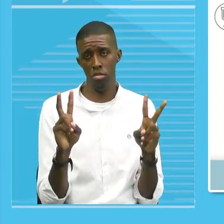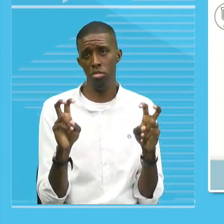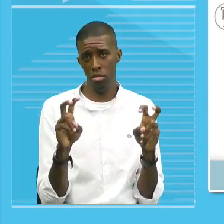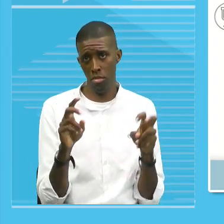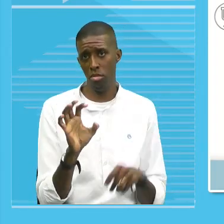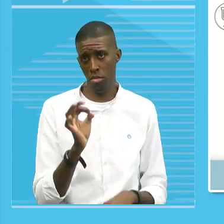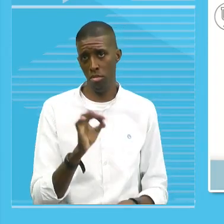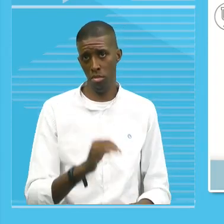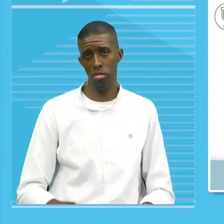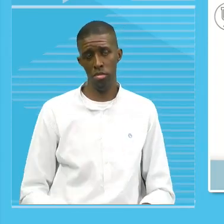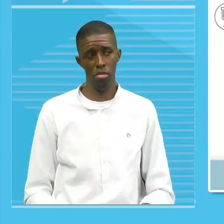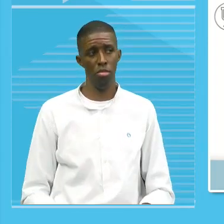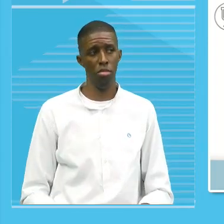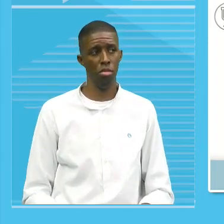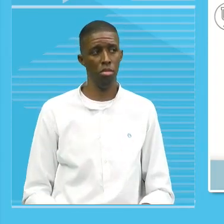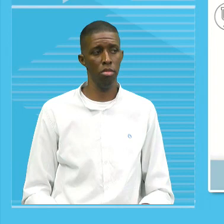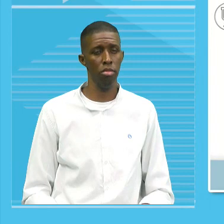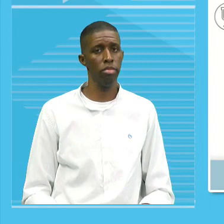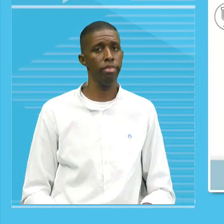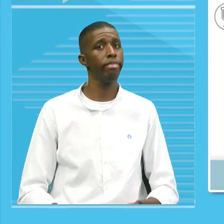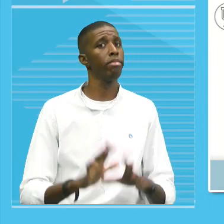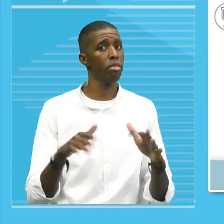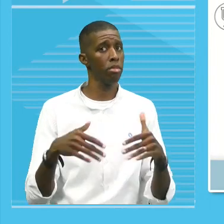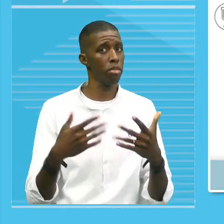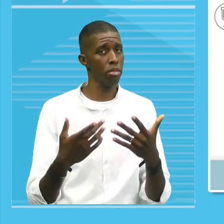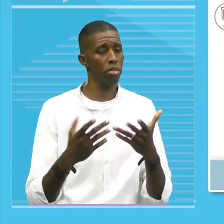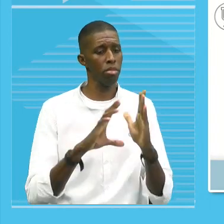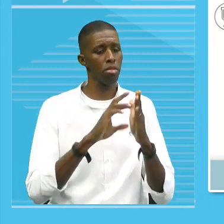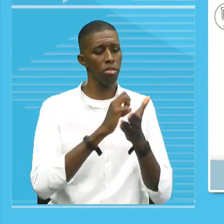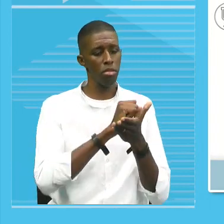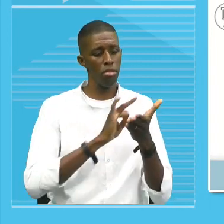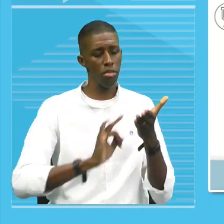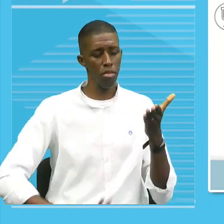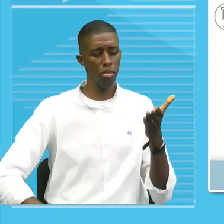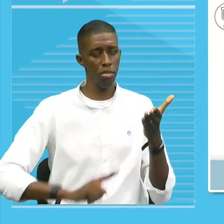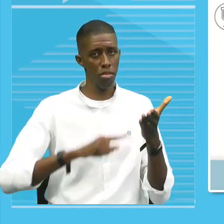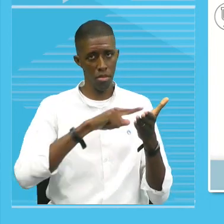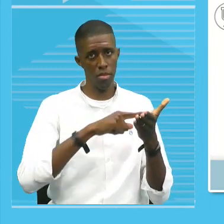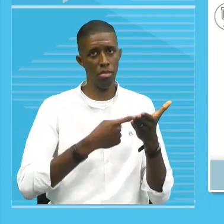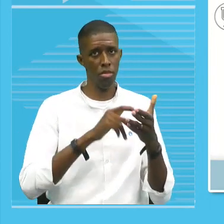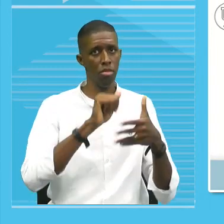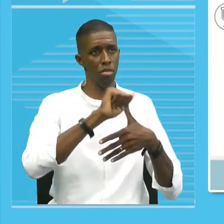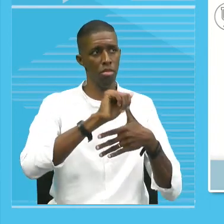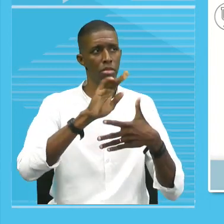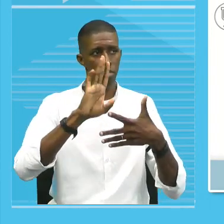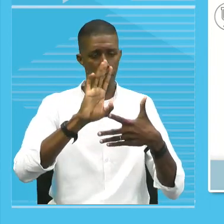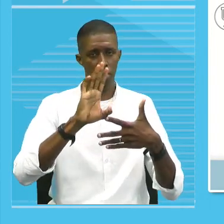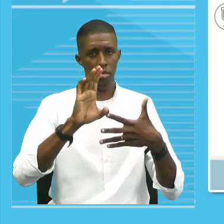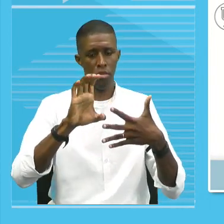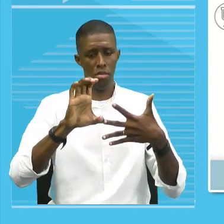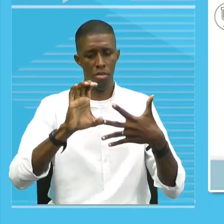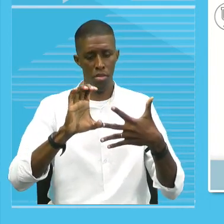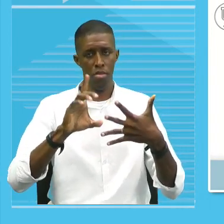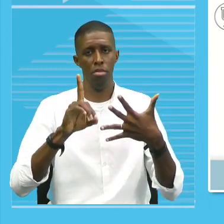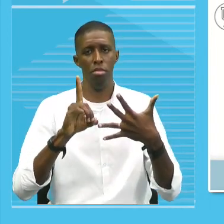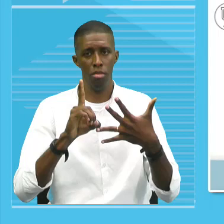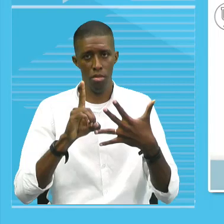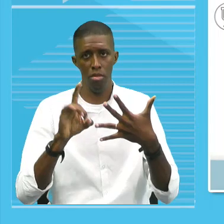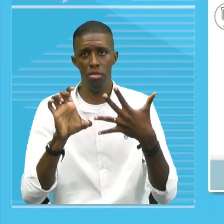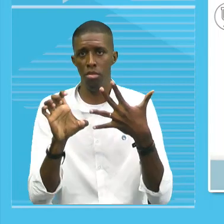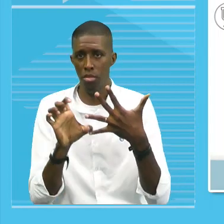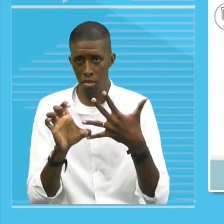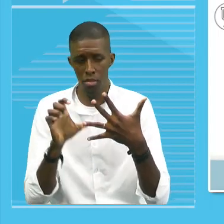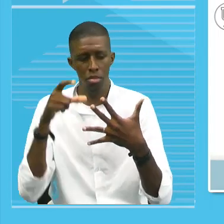Então esse modelo de questão Aonde eles pedem para a gente escolher um título que a priori Pode